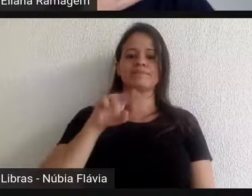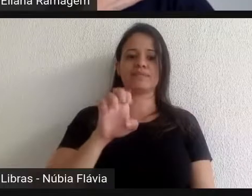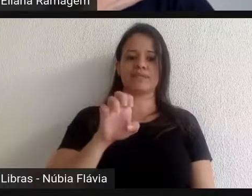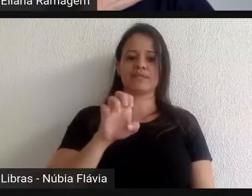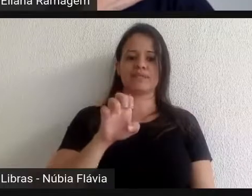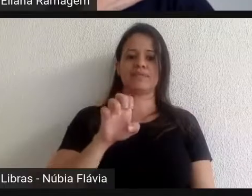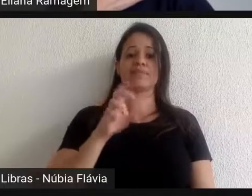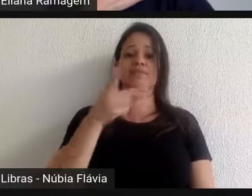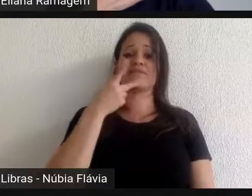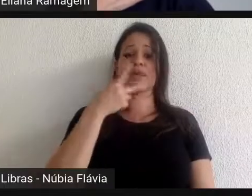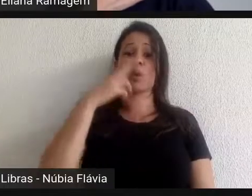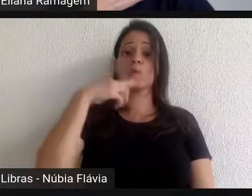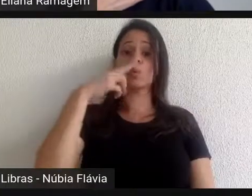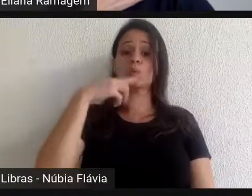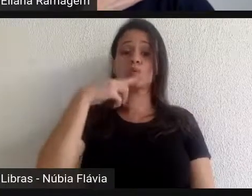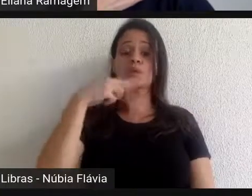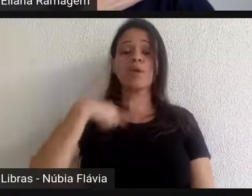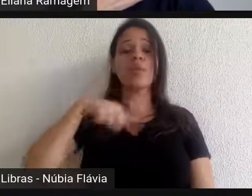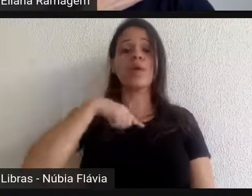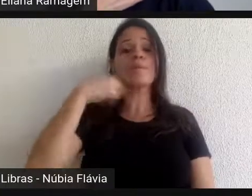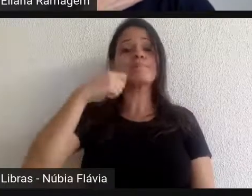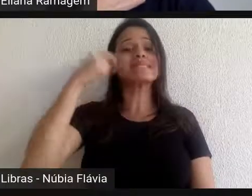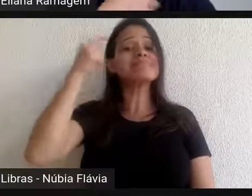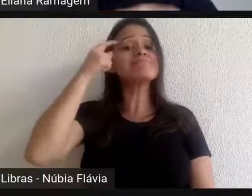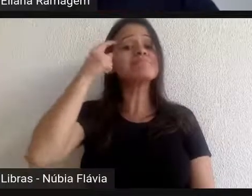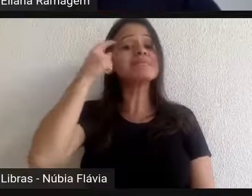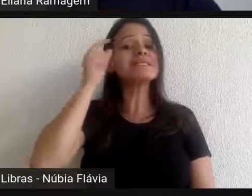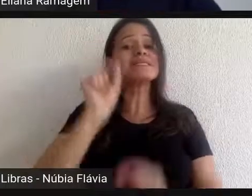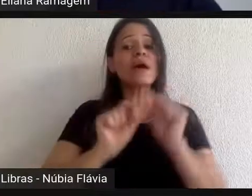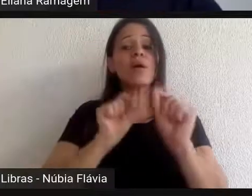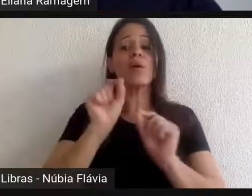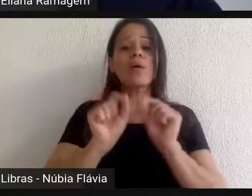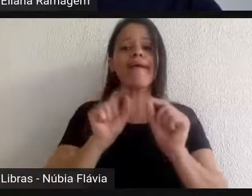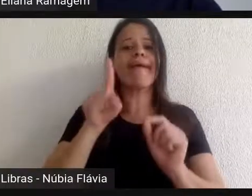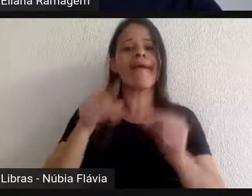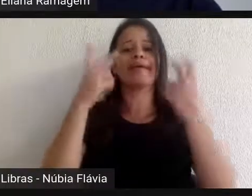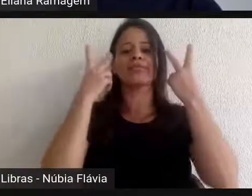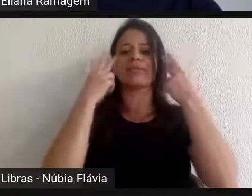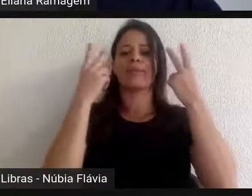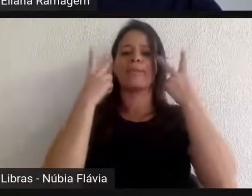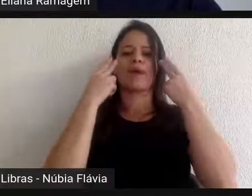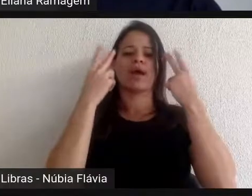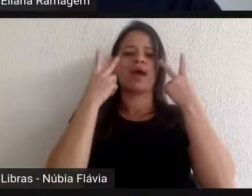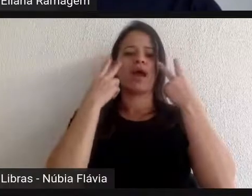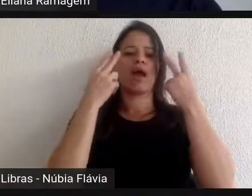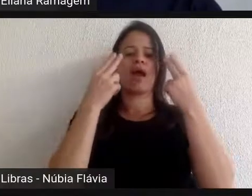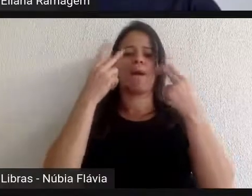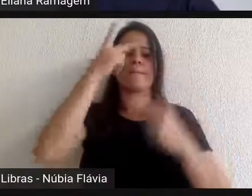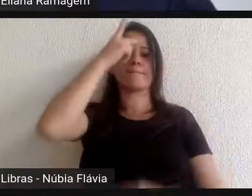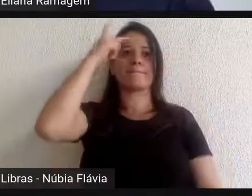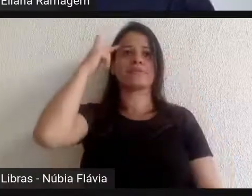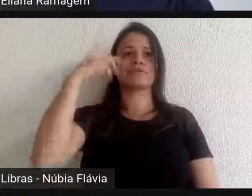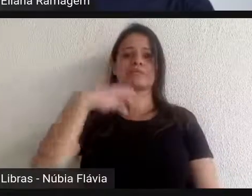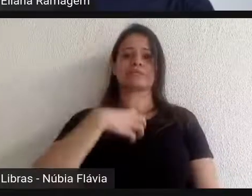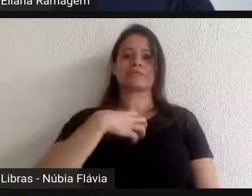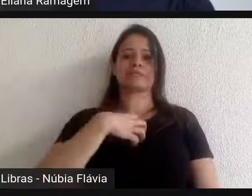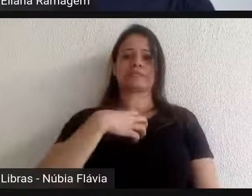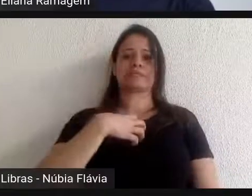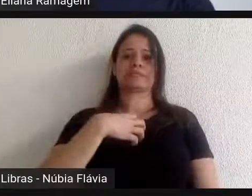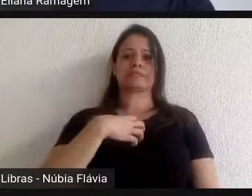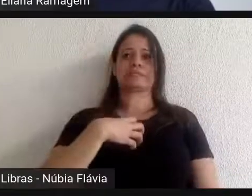o que a gente precisa ter em mente? Primeiro, é normal, tá? Ninguém tem que se sentir um